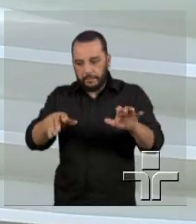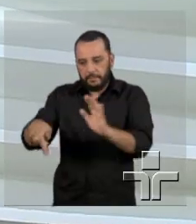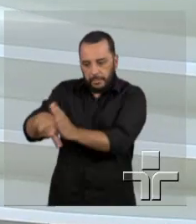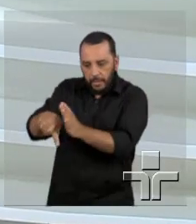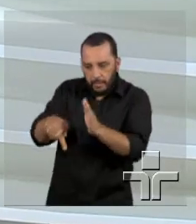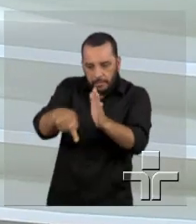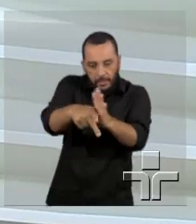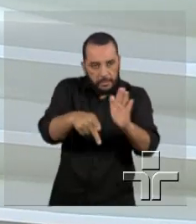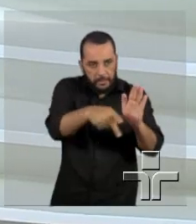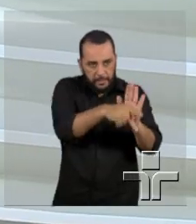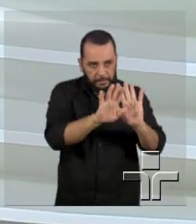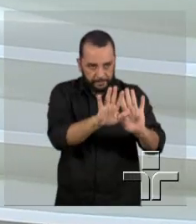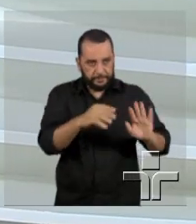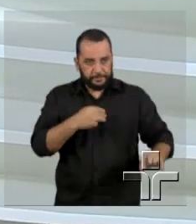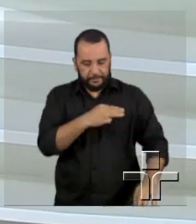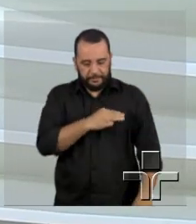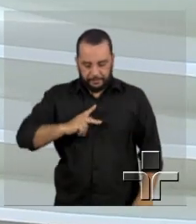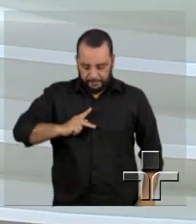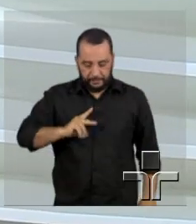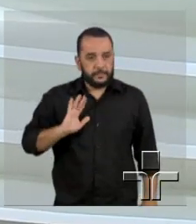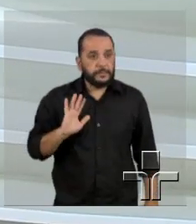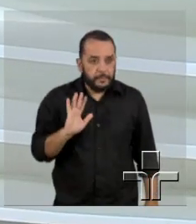Público, por exemplo,